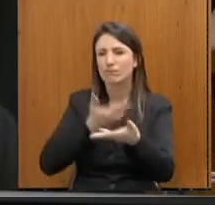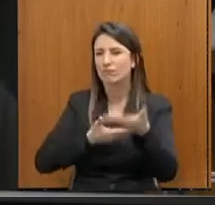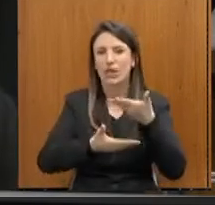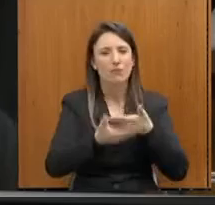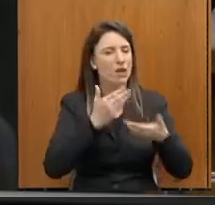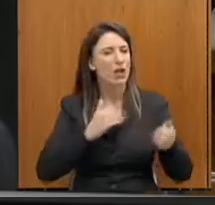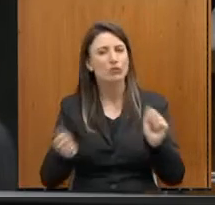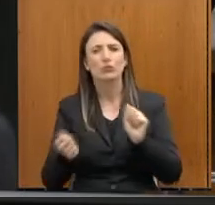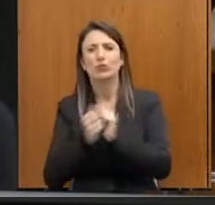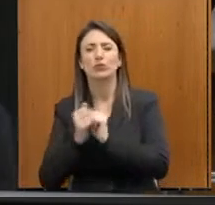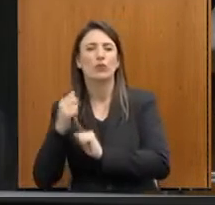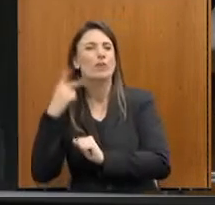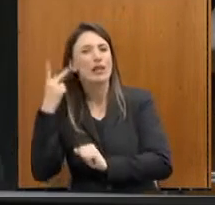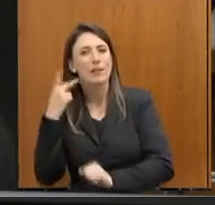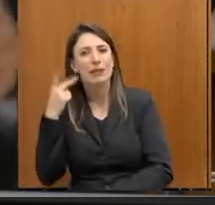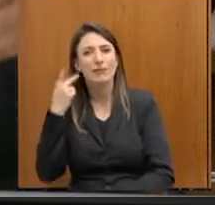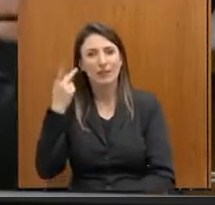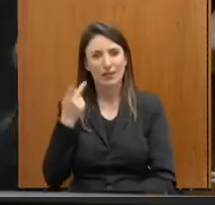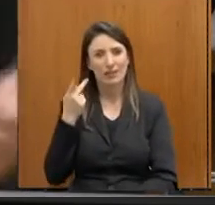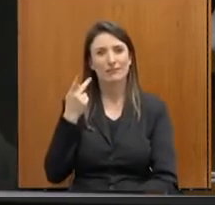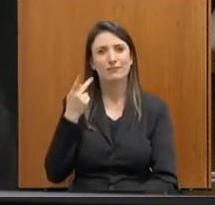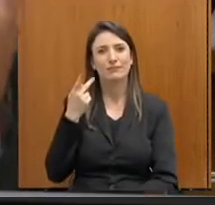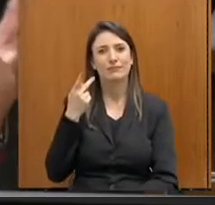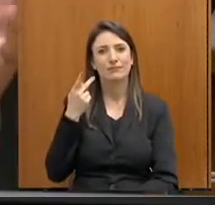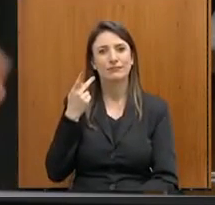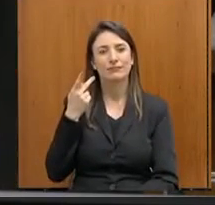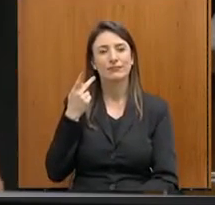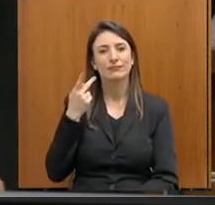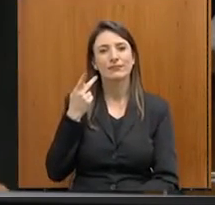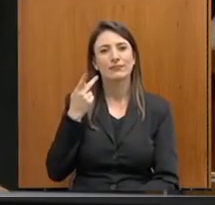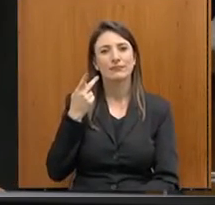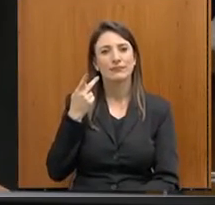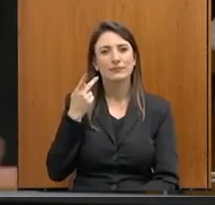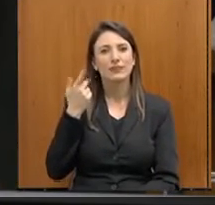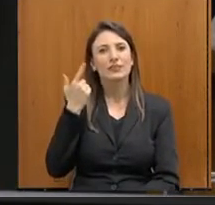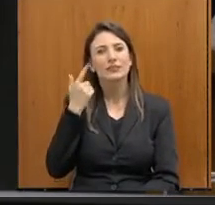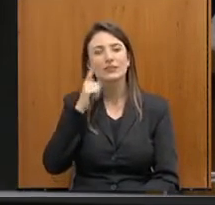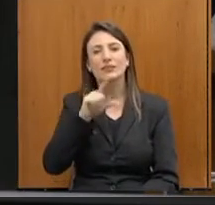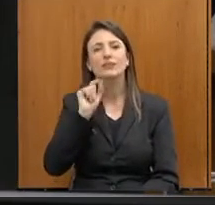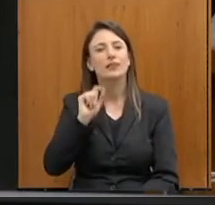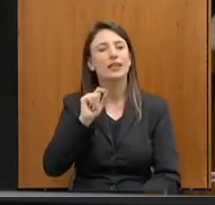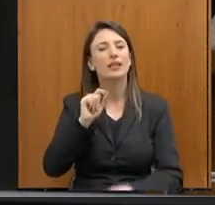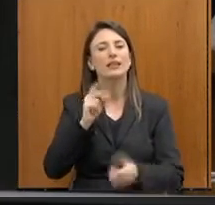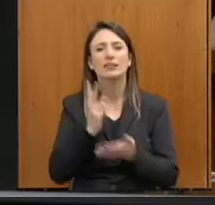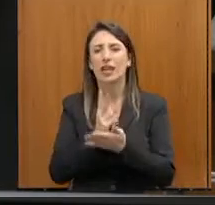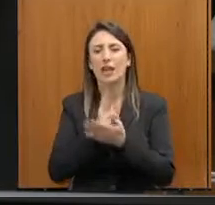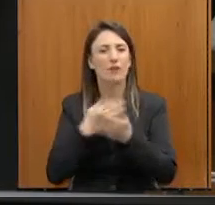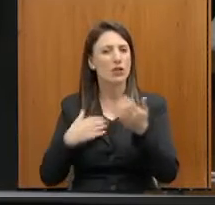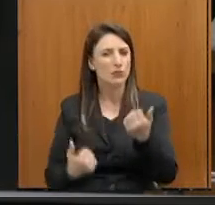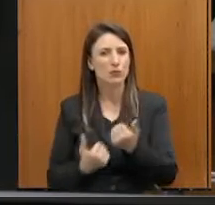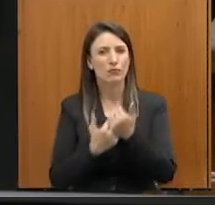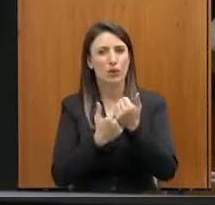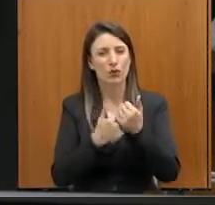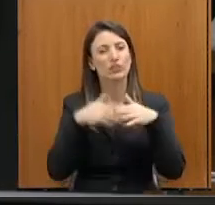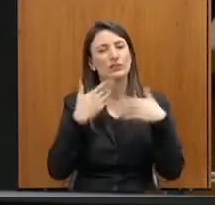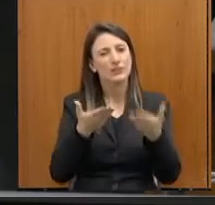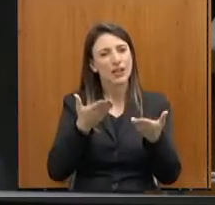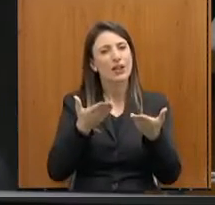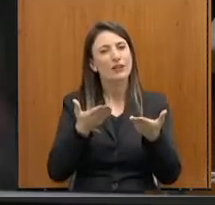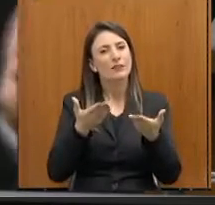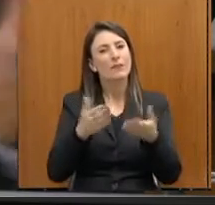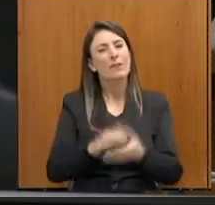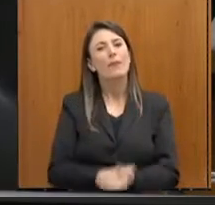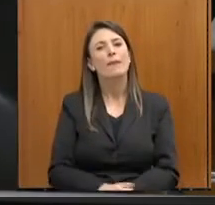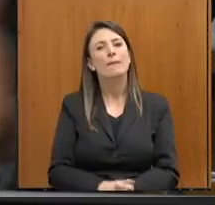junto muitas vezes com parlamentar para que Tecnicamente a gente pudesse dar esse suporte fico aqui mais uma vez